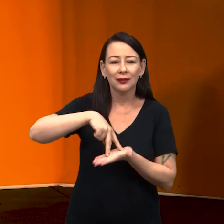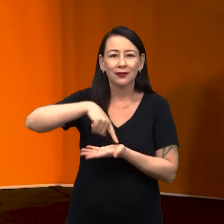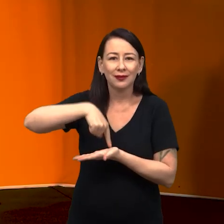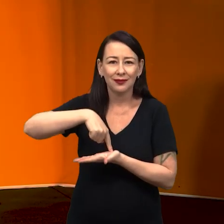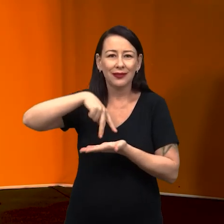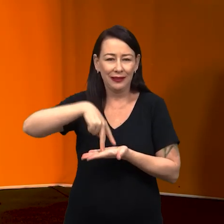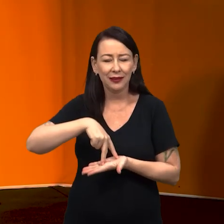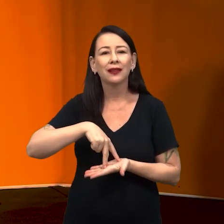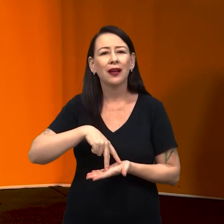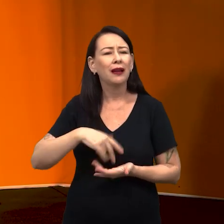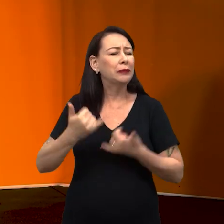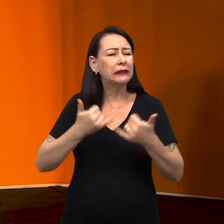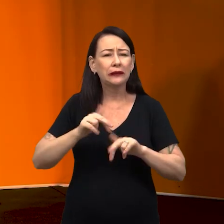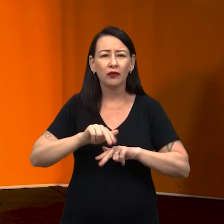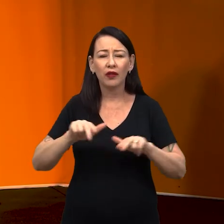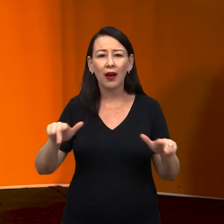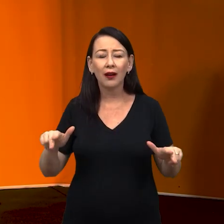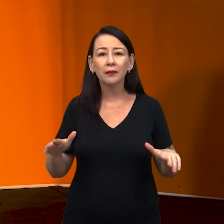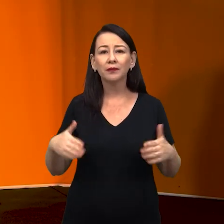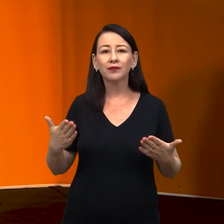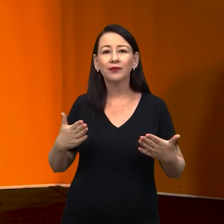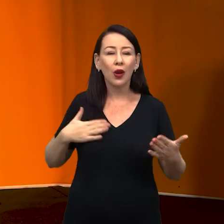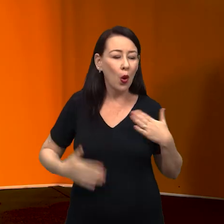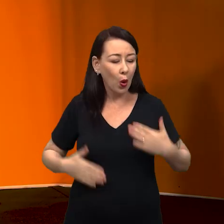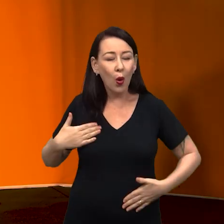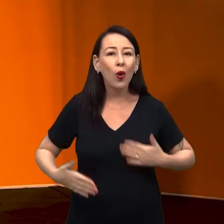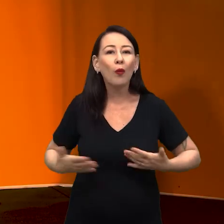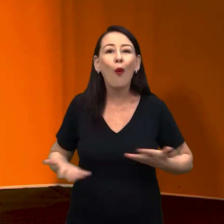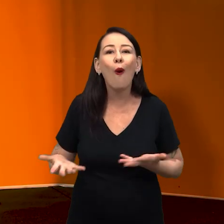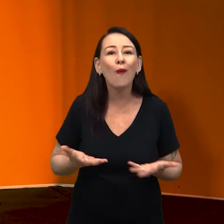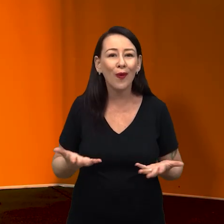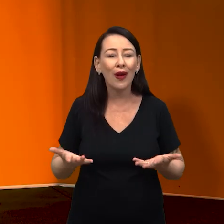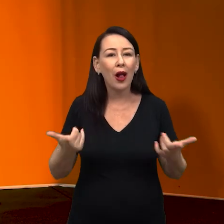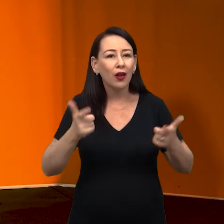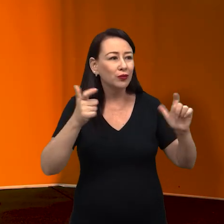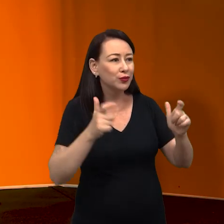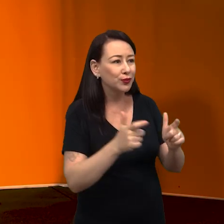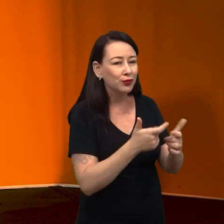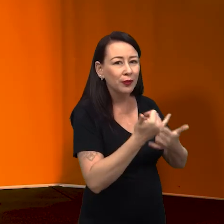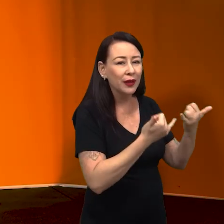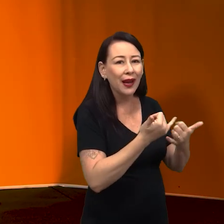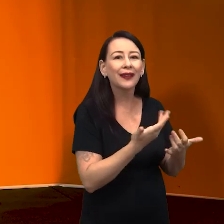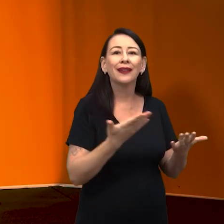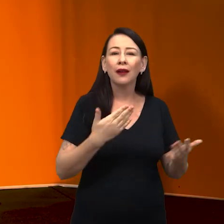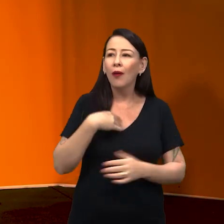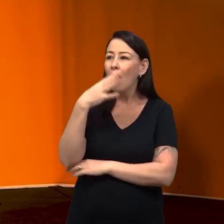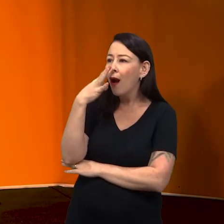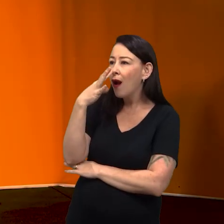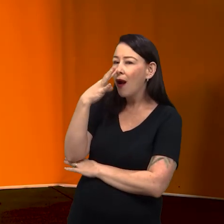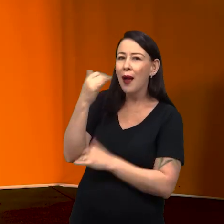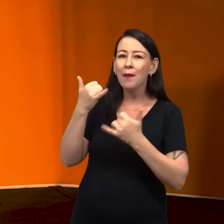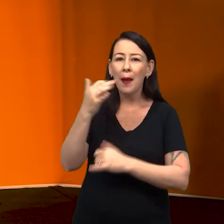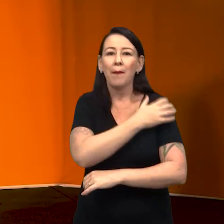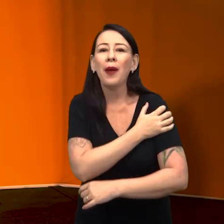espaço de brincar, o corpo precisa de mais espaço. Então, é impressionante o quanto que o repertório de pega-pega... Vai na